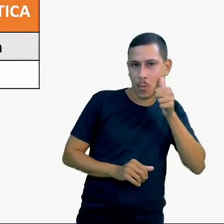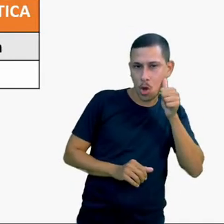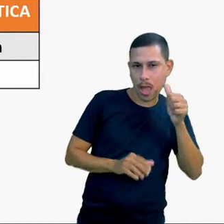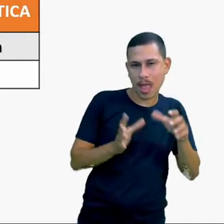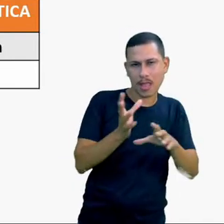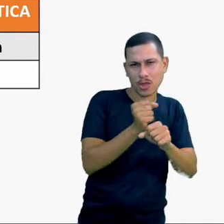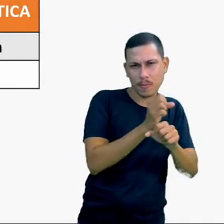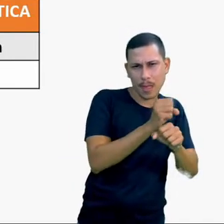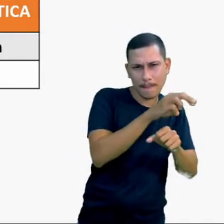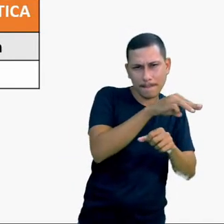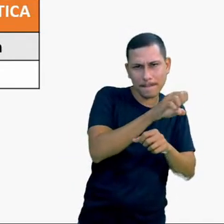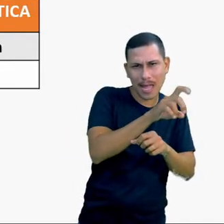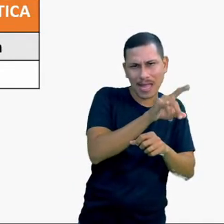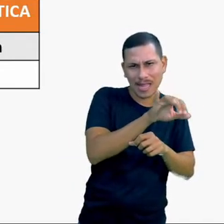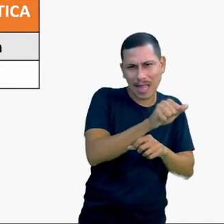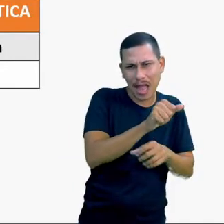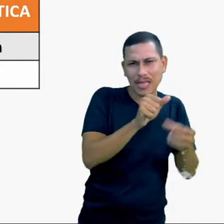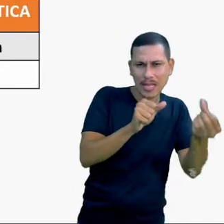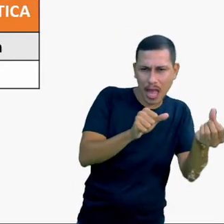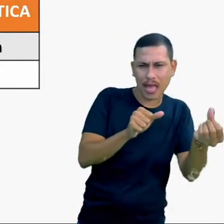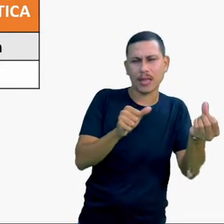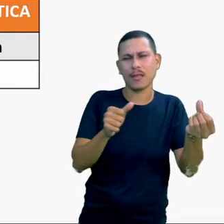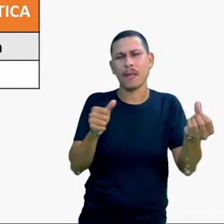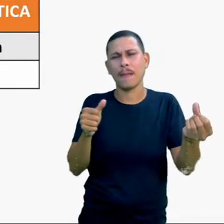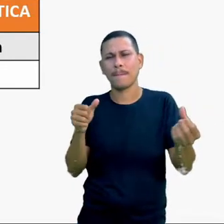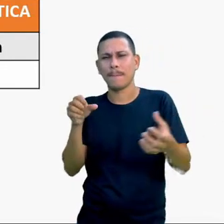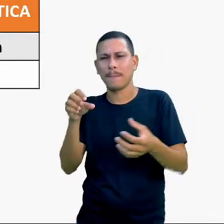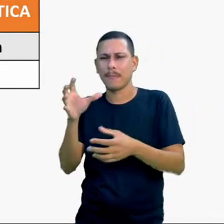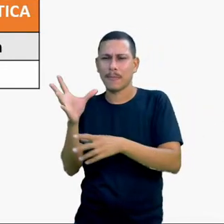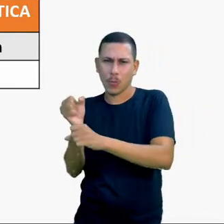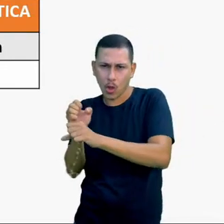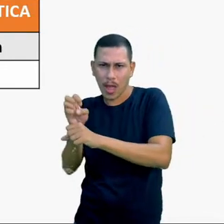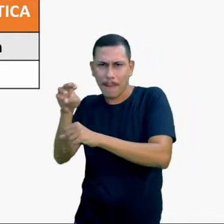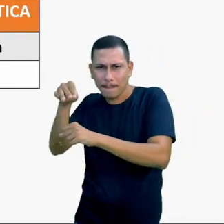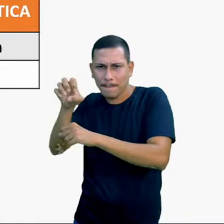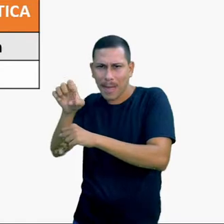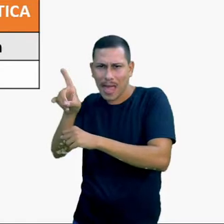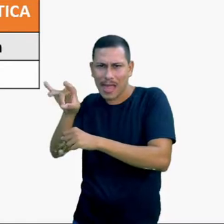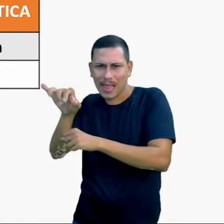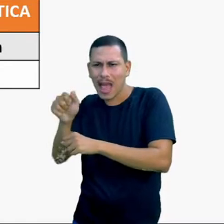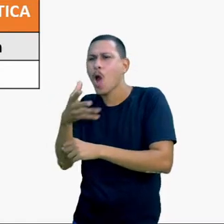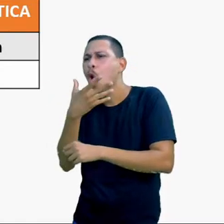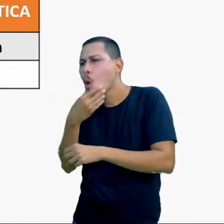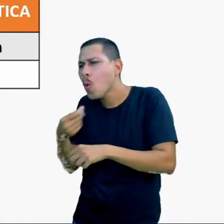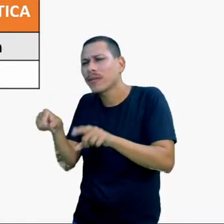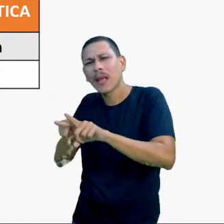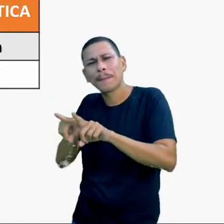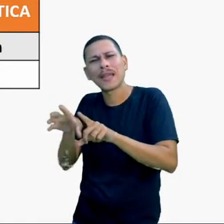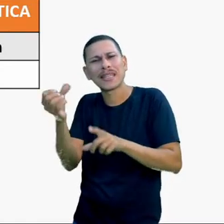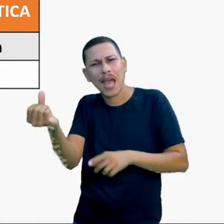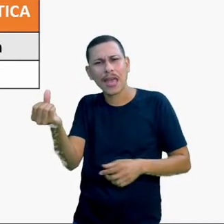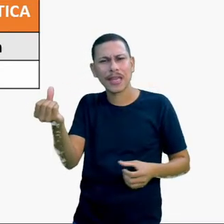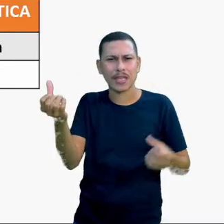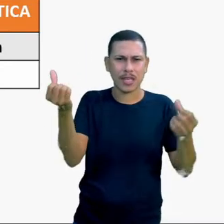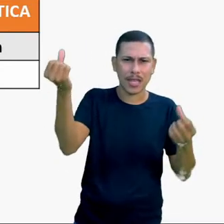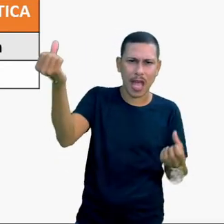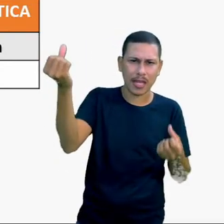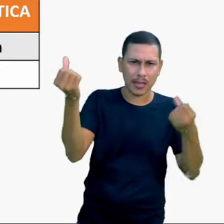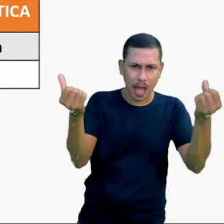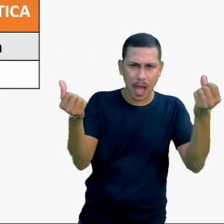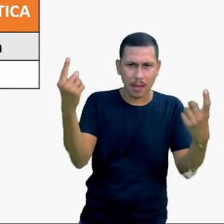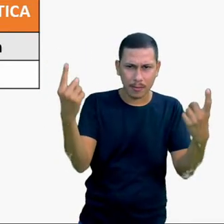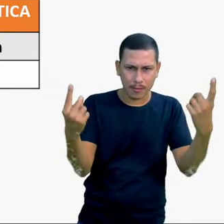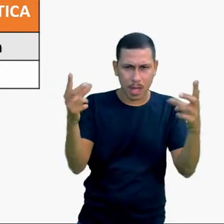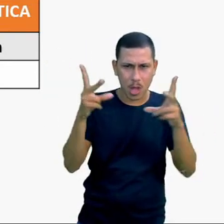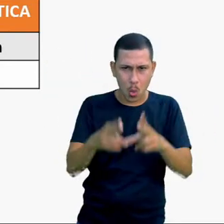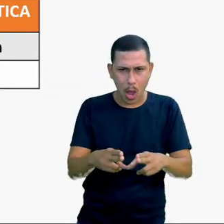E a média de Tiago também é 6. E aí? Dá para saber mais ou menos